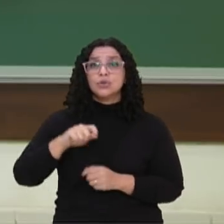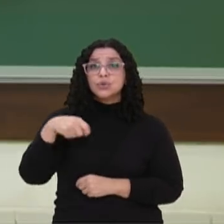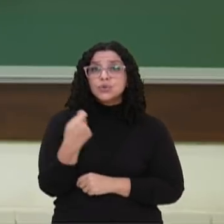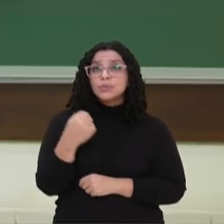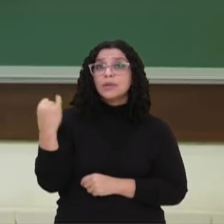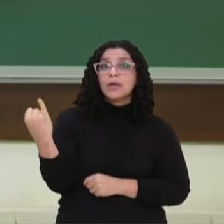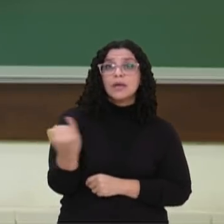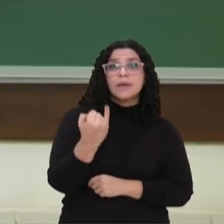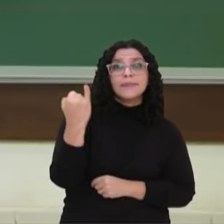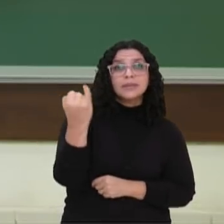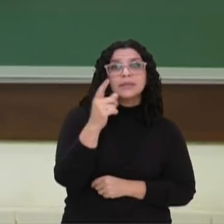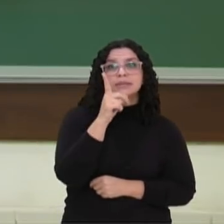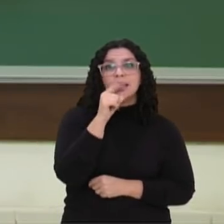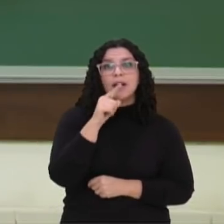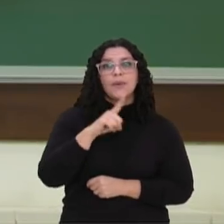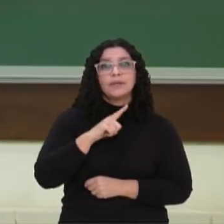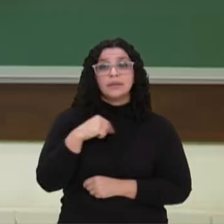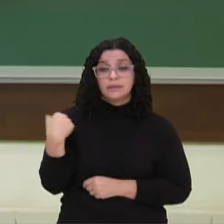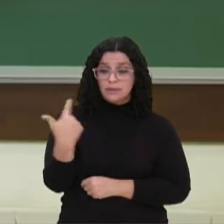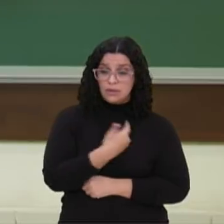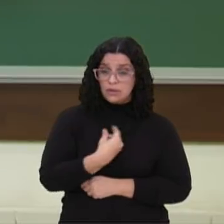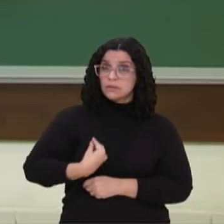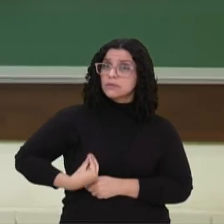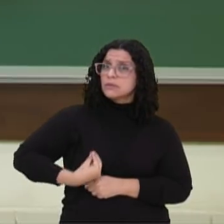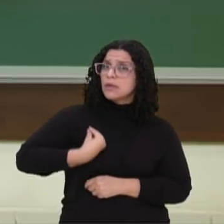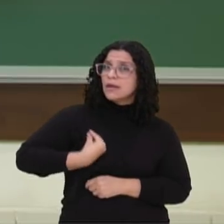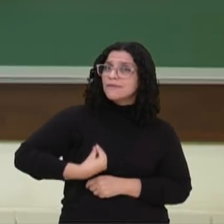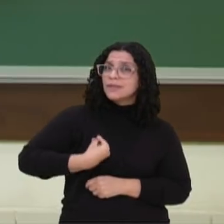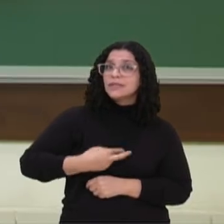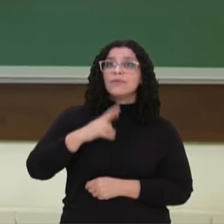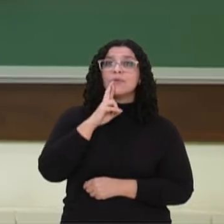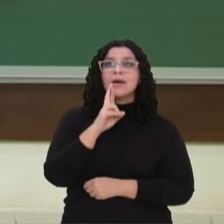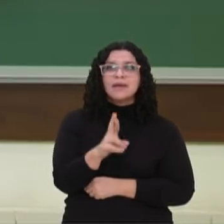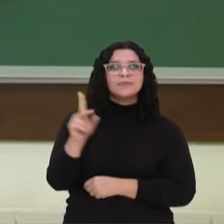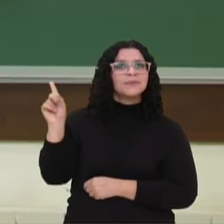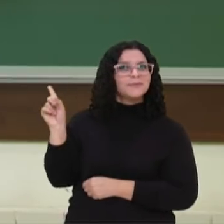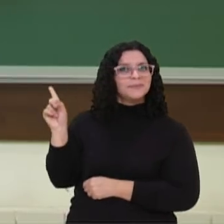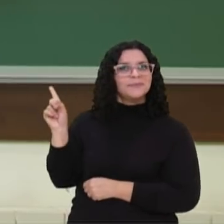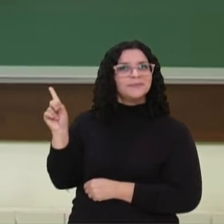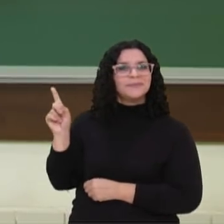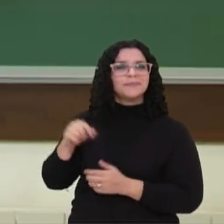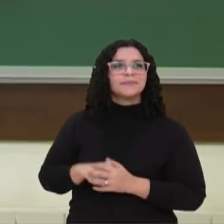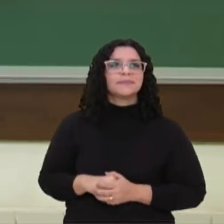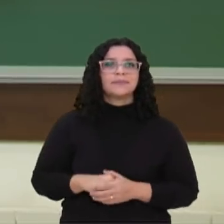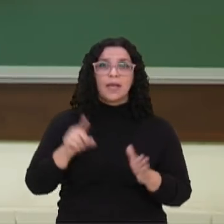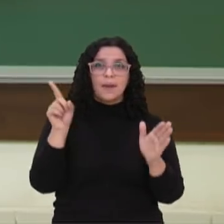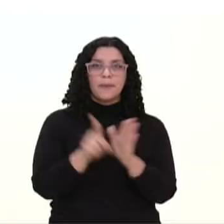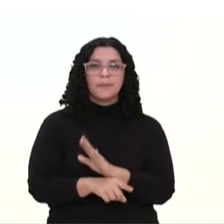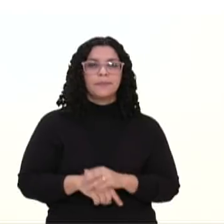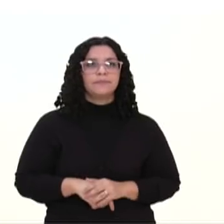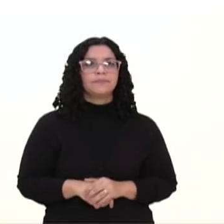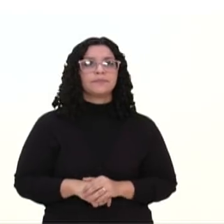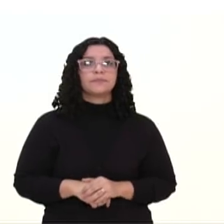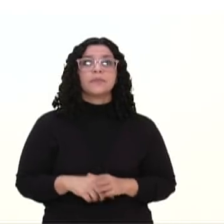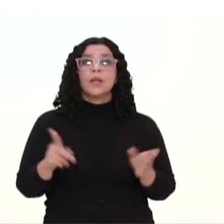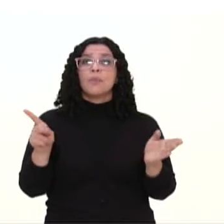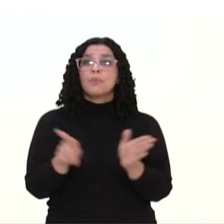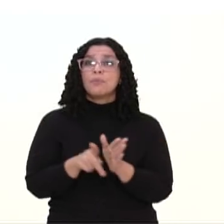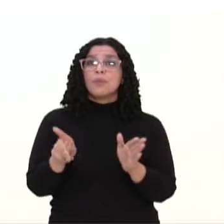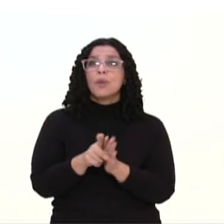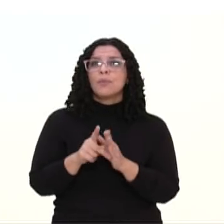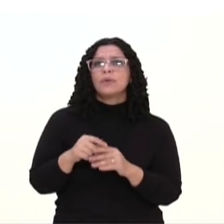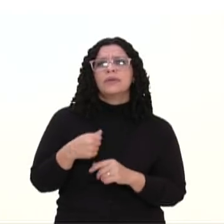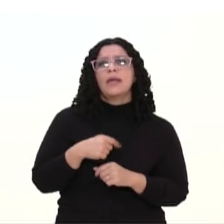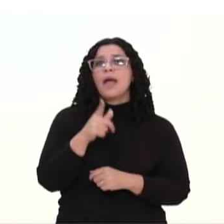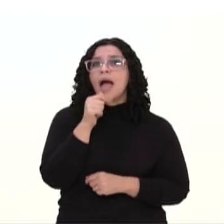essa importância da água na nossa vida e vamos responder ali o quiz. Os recursos